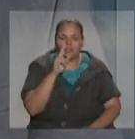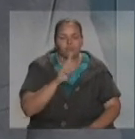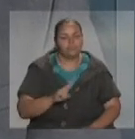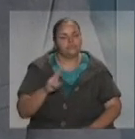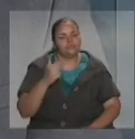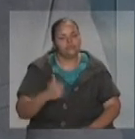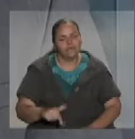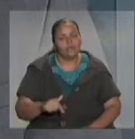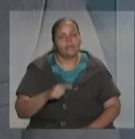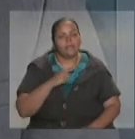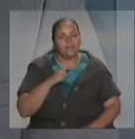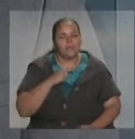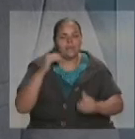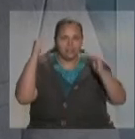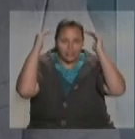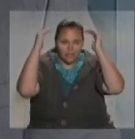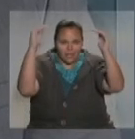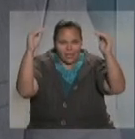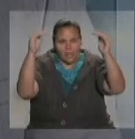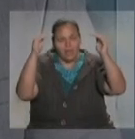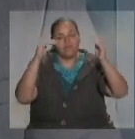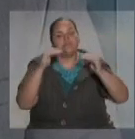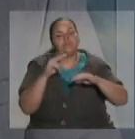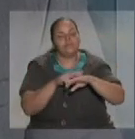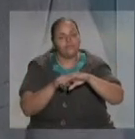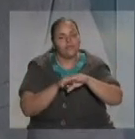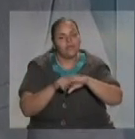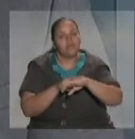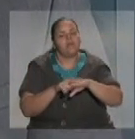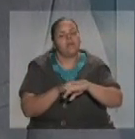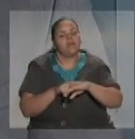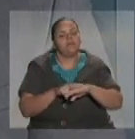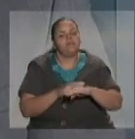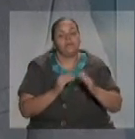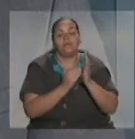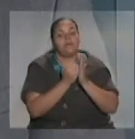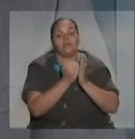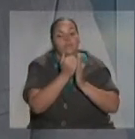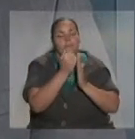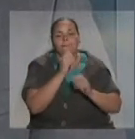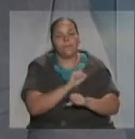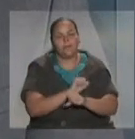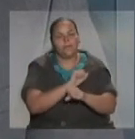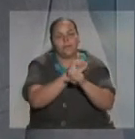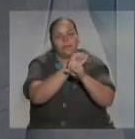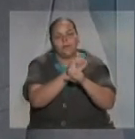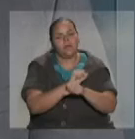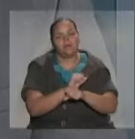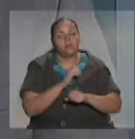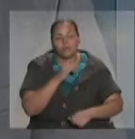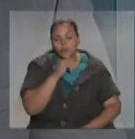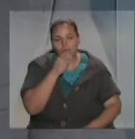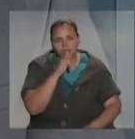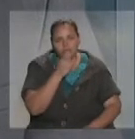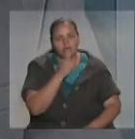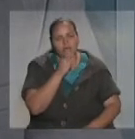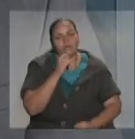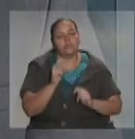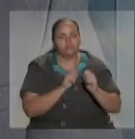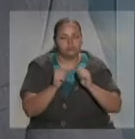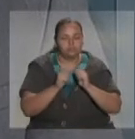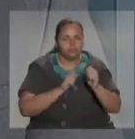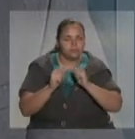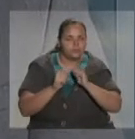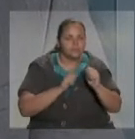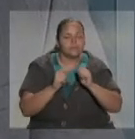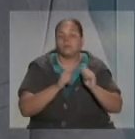de água, o chamado teto verde, os elevadores que não param em tudo quanto é andar, já são todos automatizados, enfim,